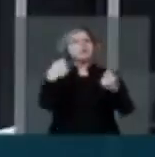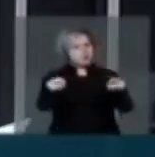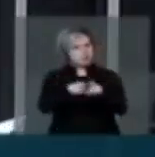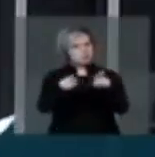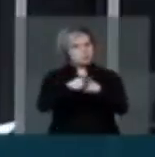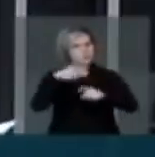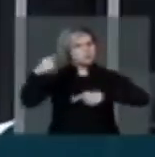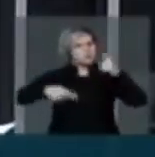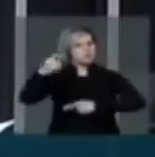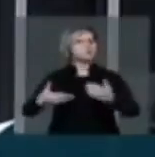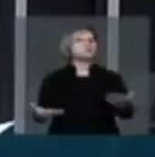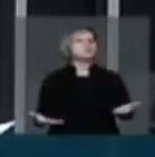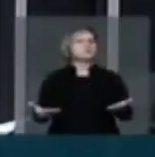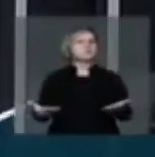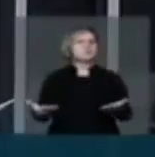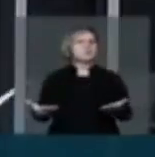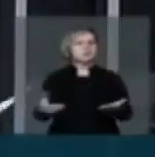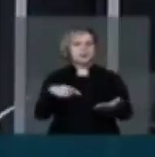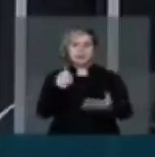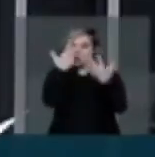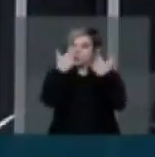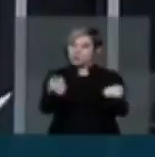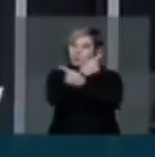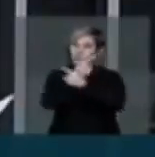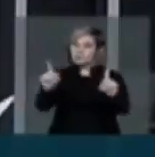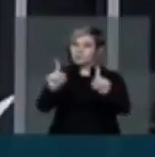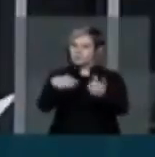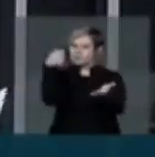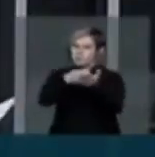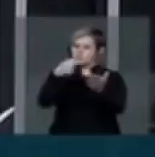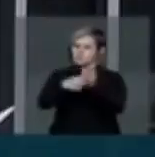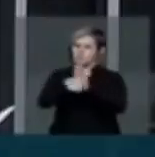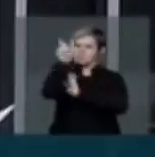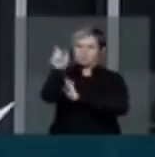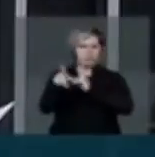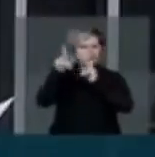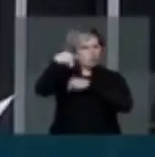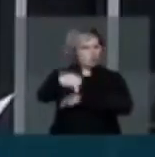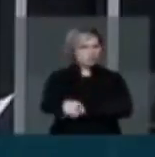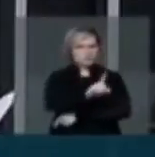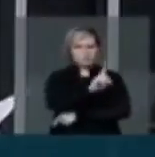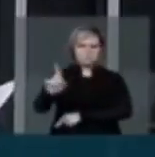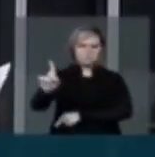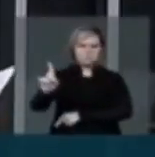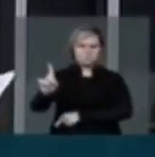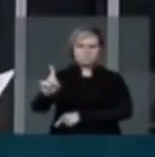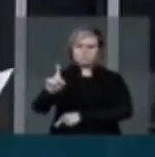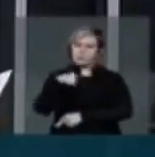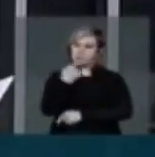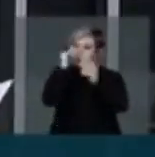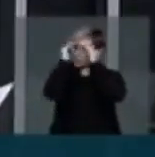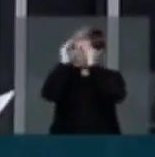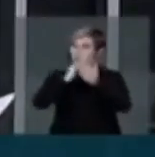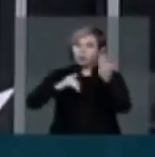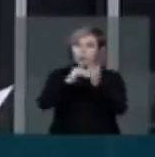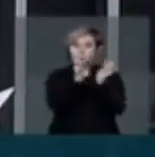também discutido. Nós não vamos aceitar imposições dessa natureza aqui nesta casa. Respeitamos todas